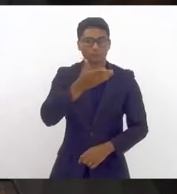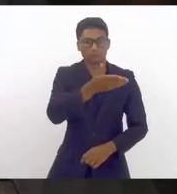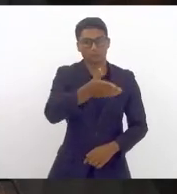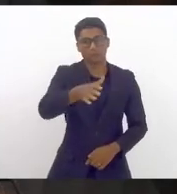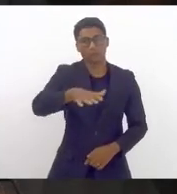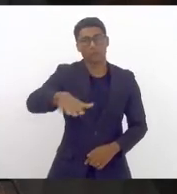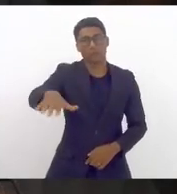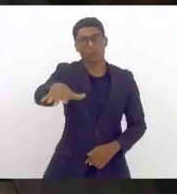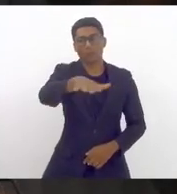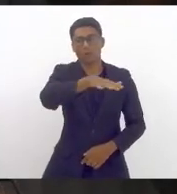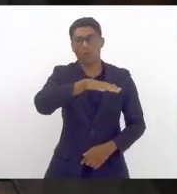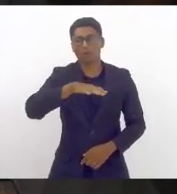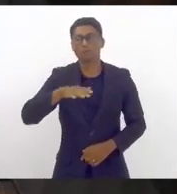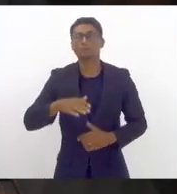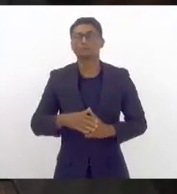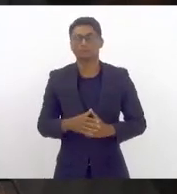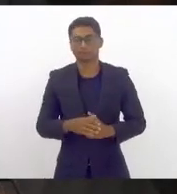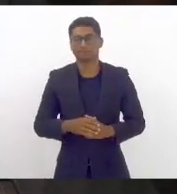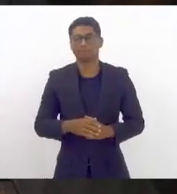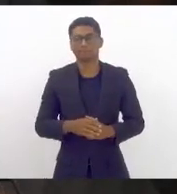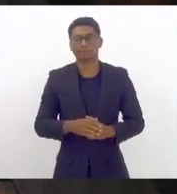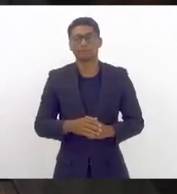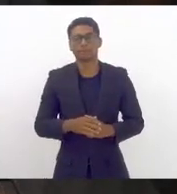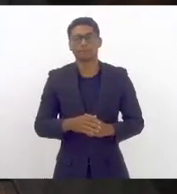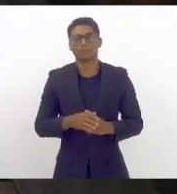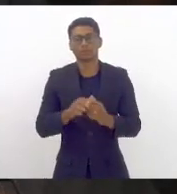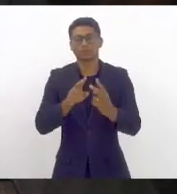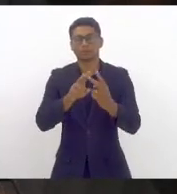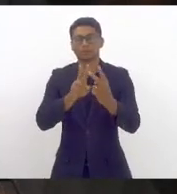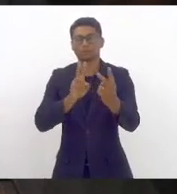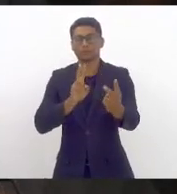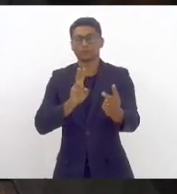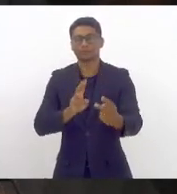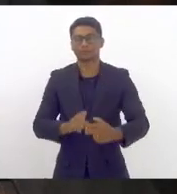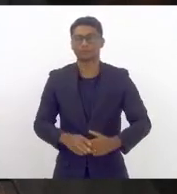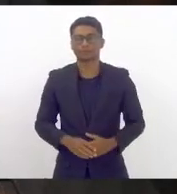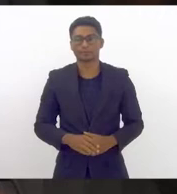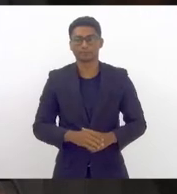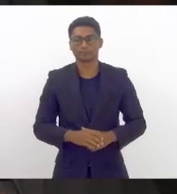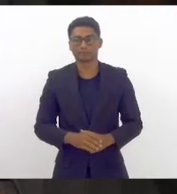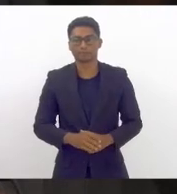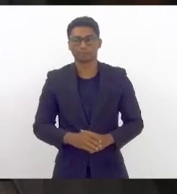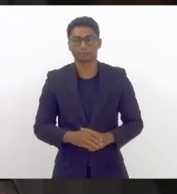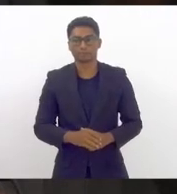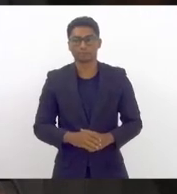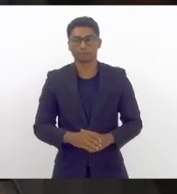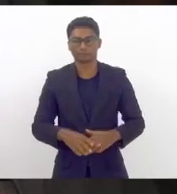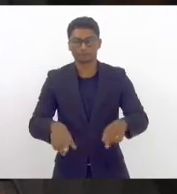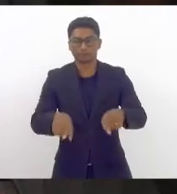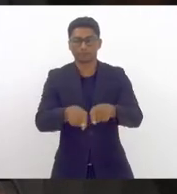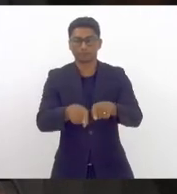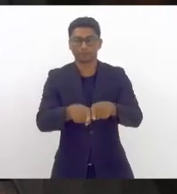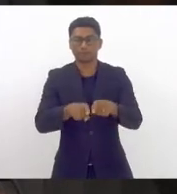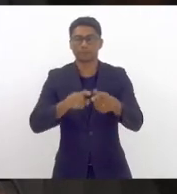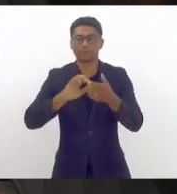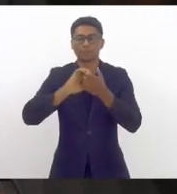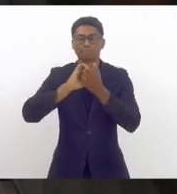que nos acompanham de forma remota queria saudar